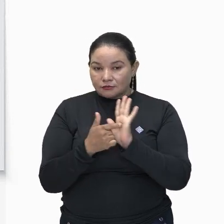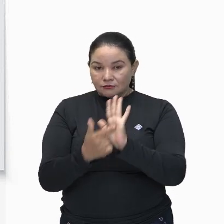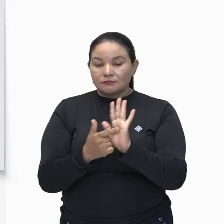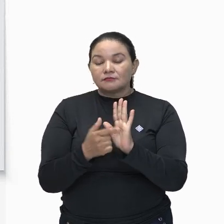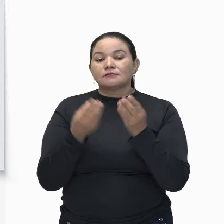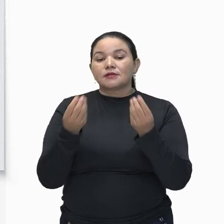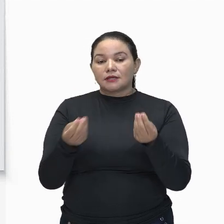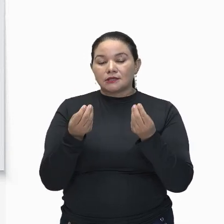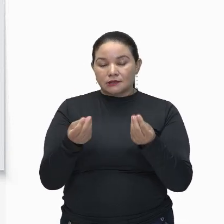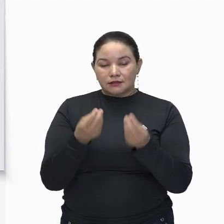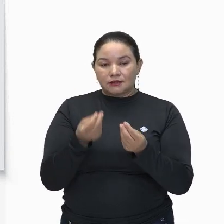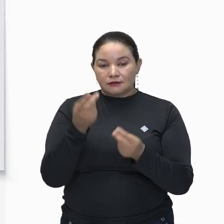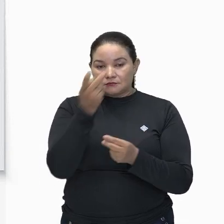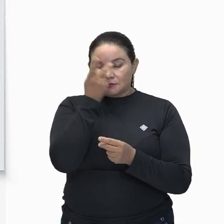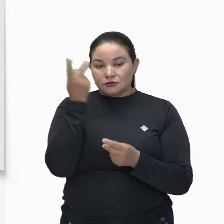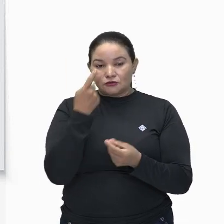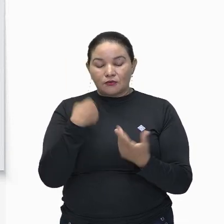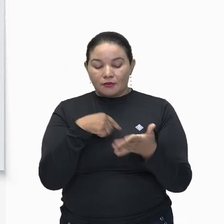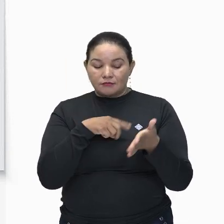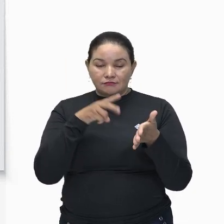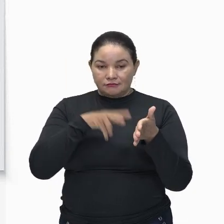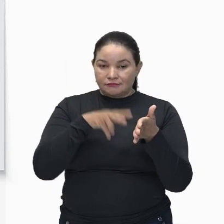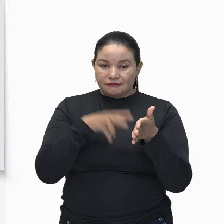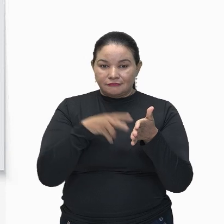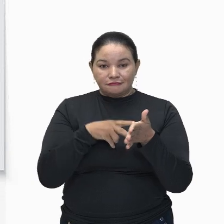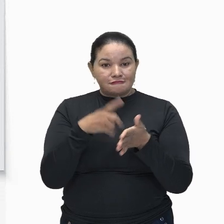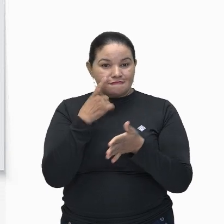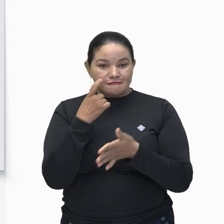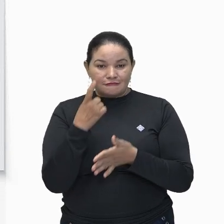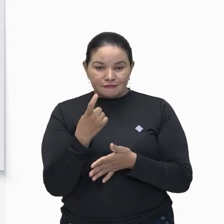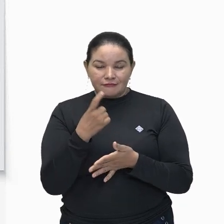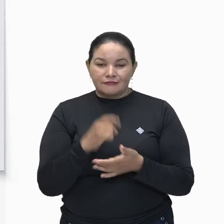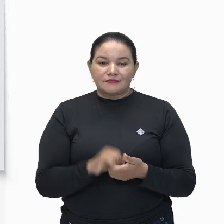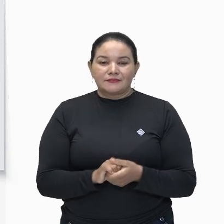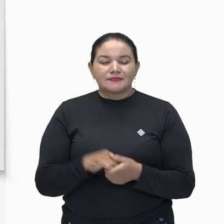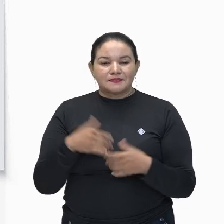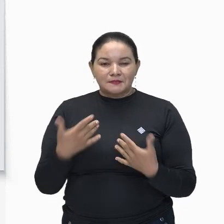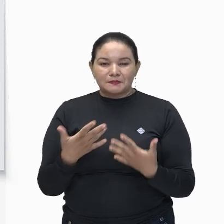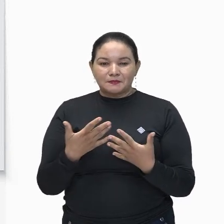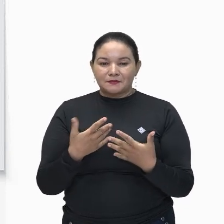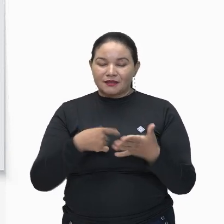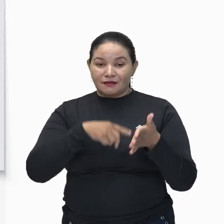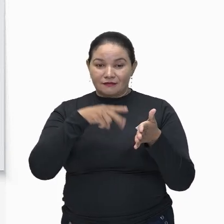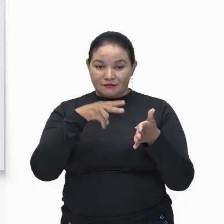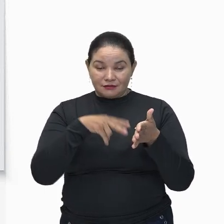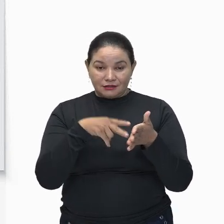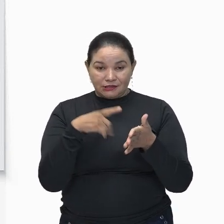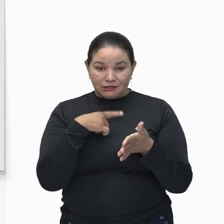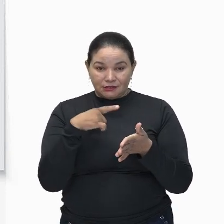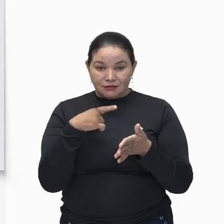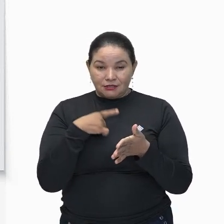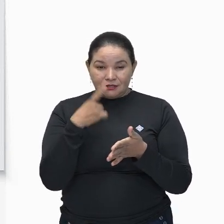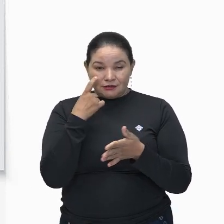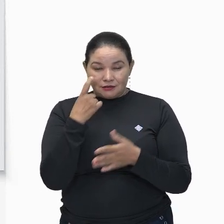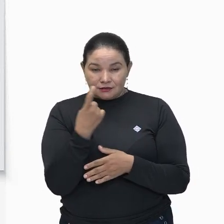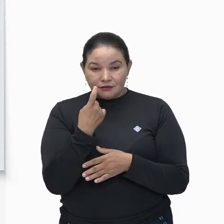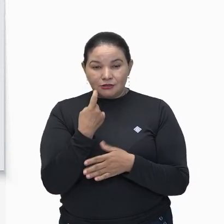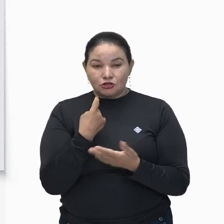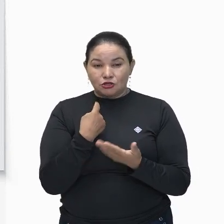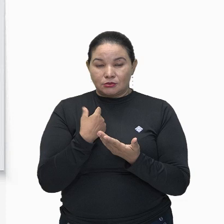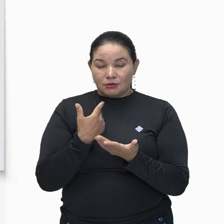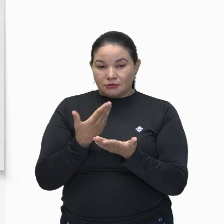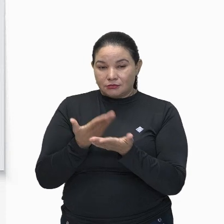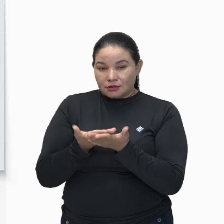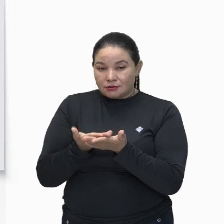o interesse do leitor. Então, o leitor que tem interesse em educação nacional,